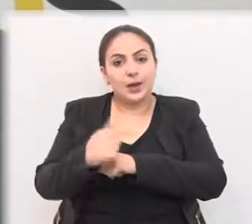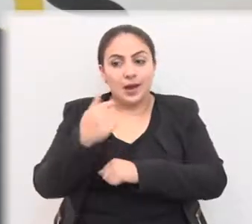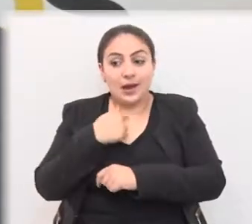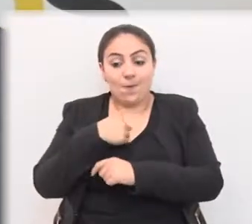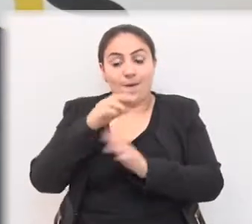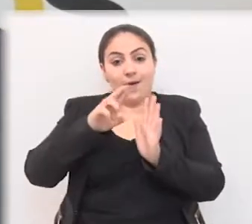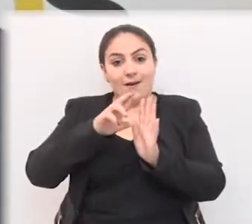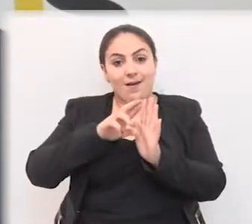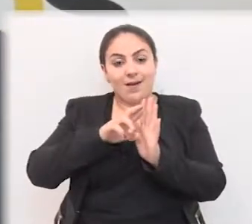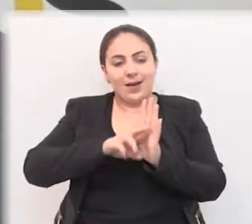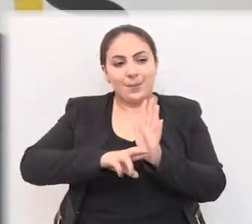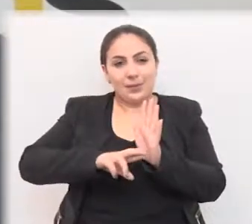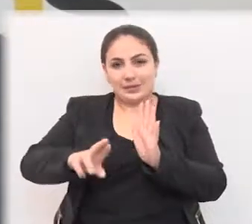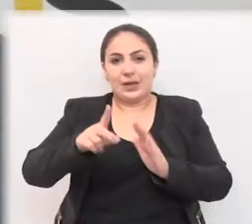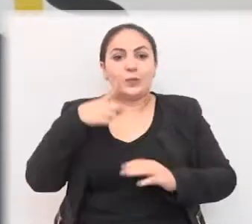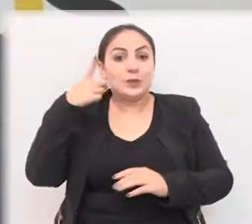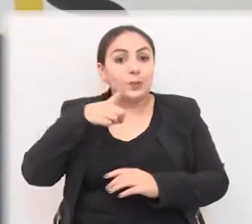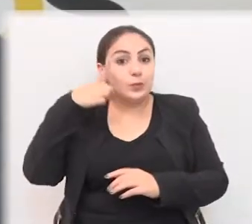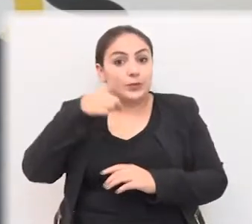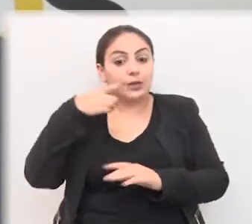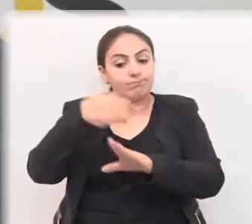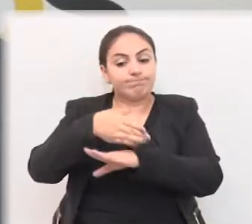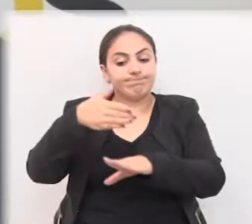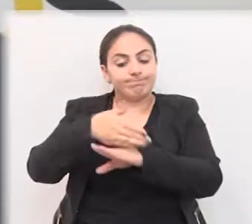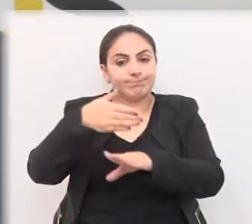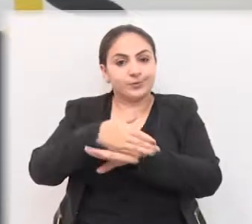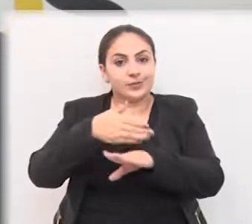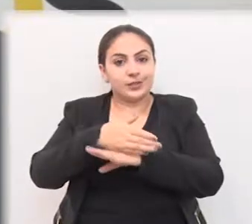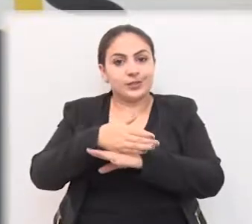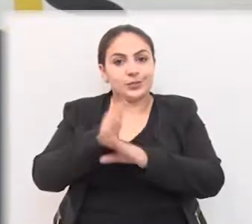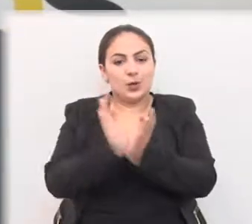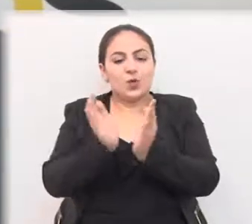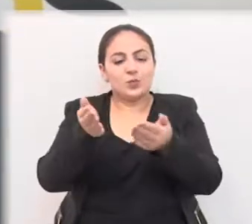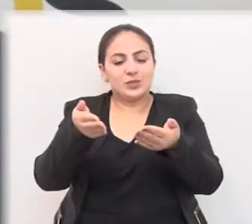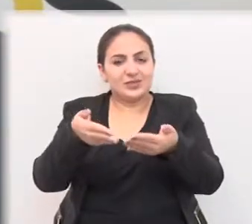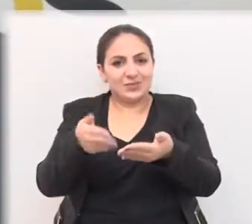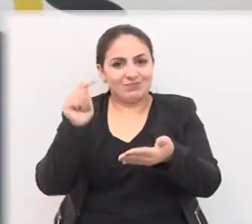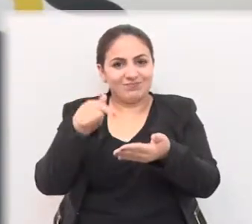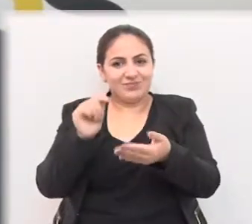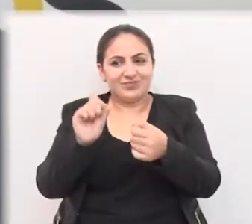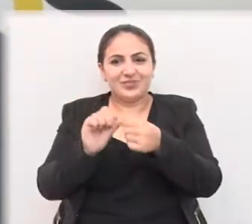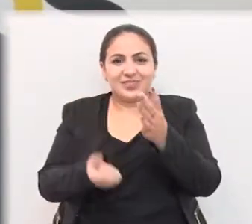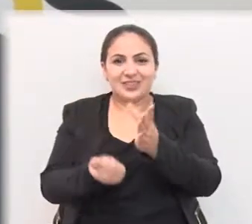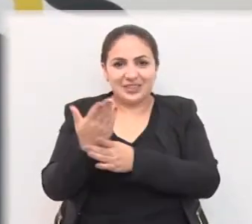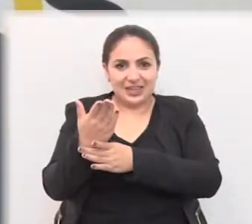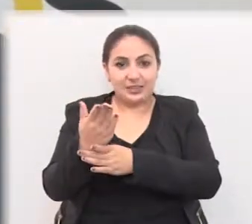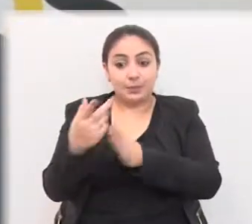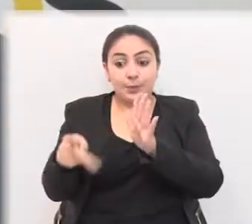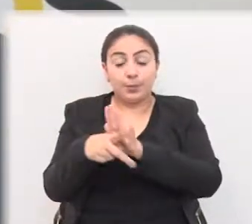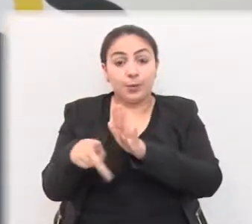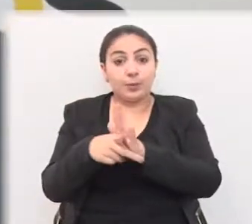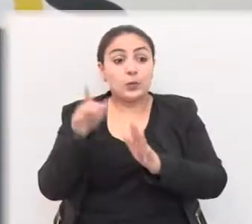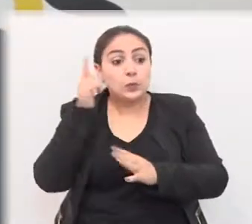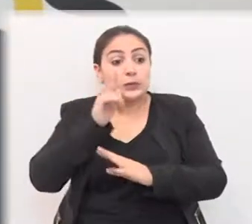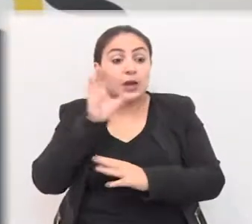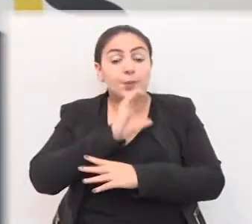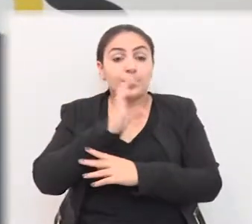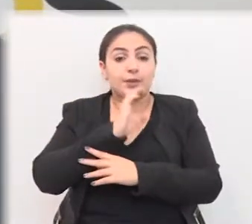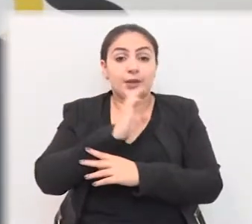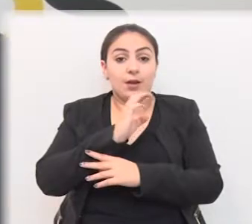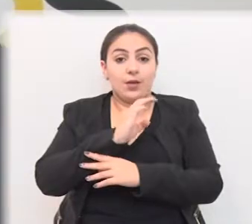ser um dos deputados integrantes de uma comissão que foi formada para agilizar